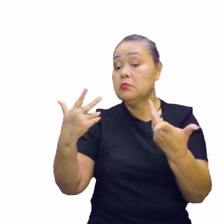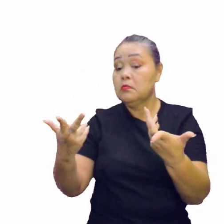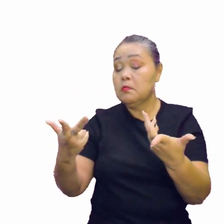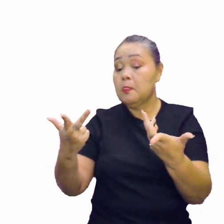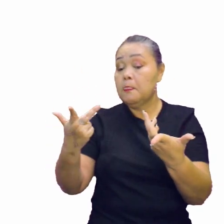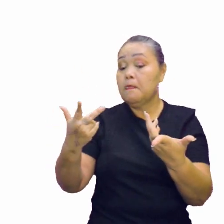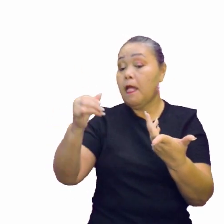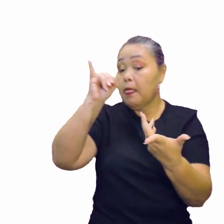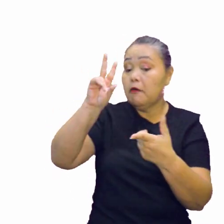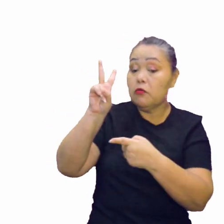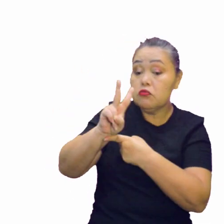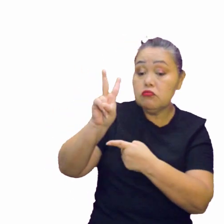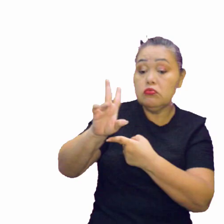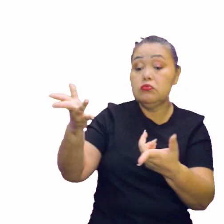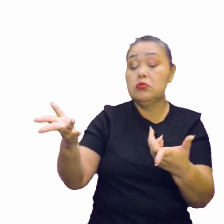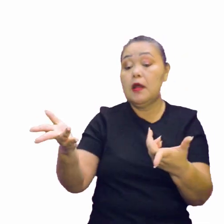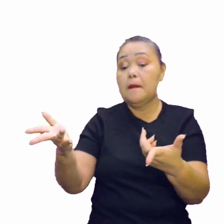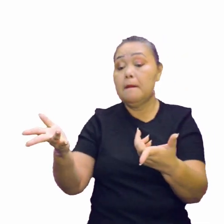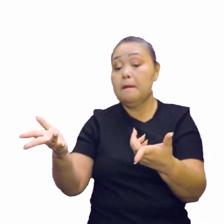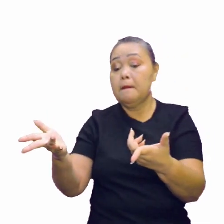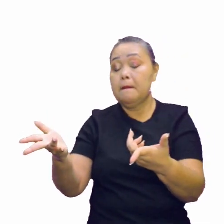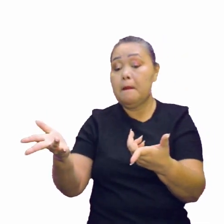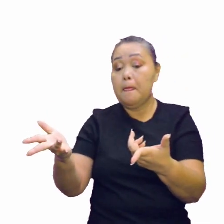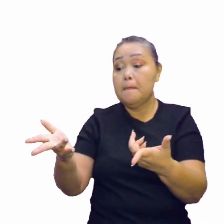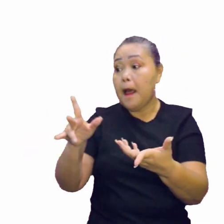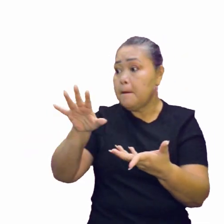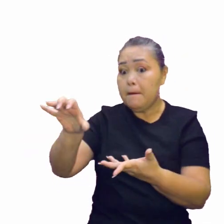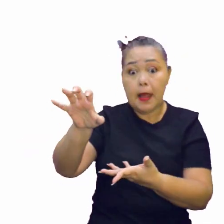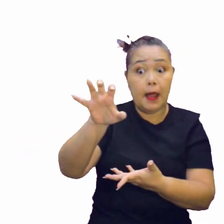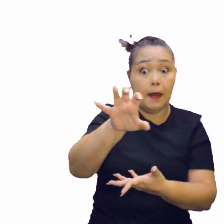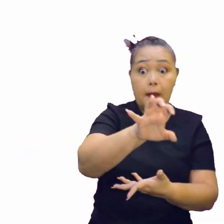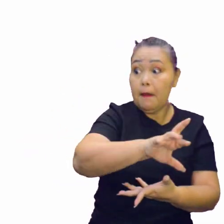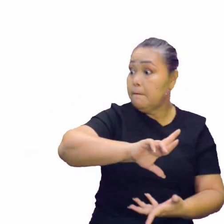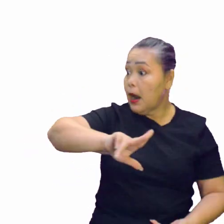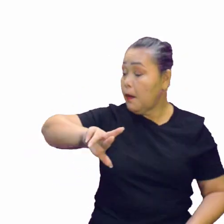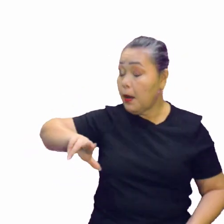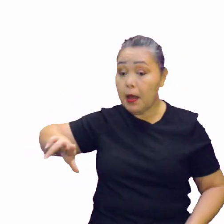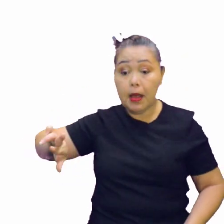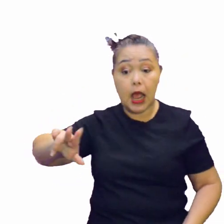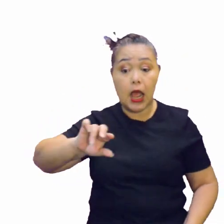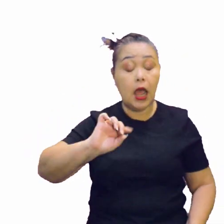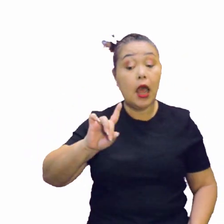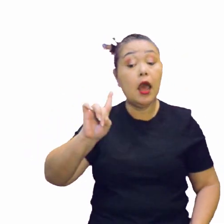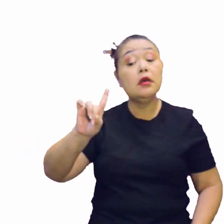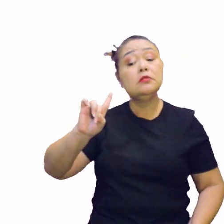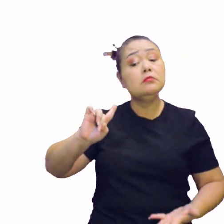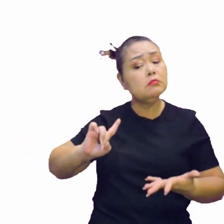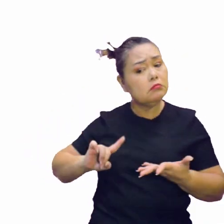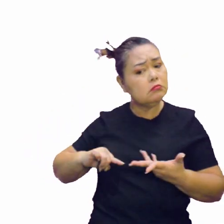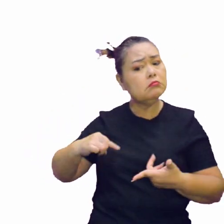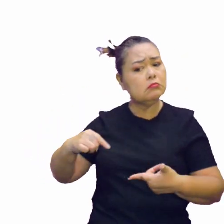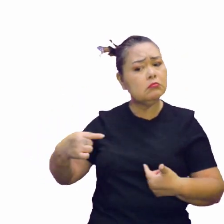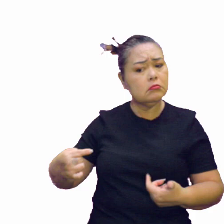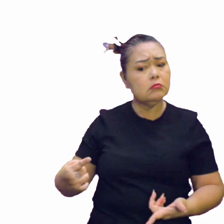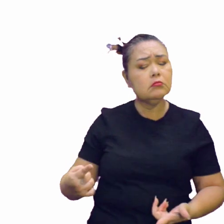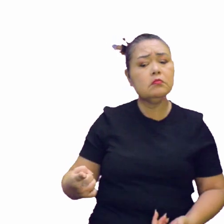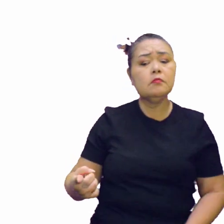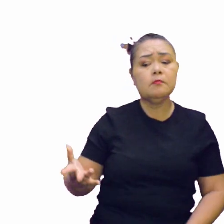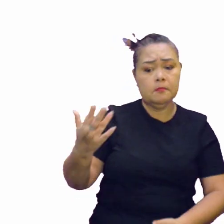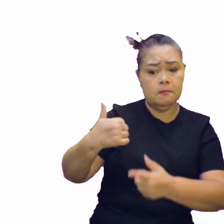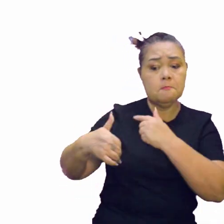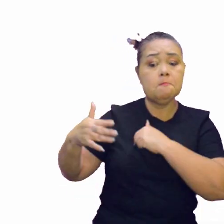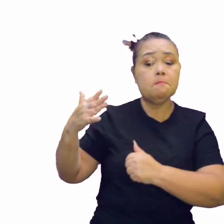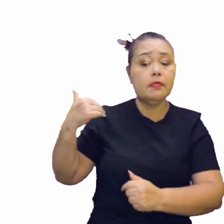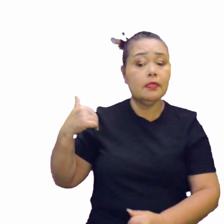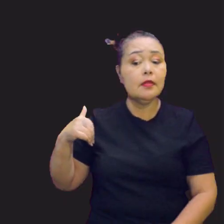silvicultura. Claro que daí você vai ter uma demanda, porque você tem uma camada. Quer ver? Eu vou voltar aqui, ó. Aonde está